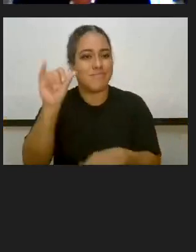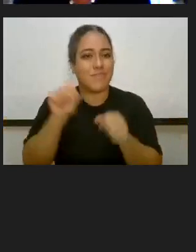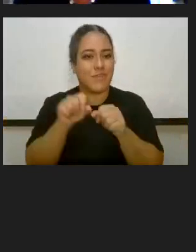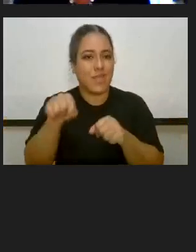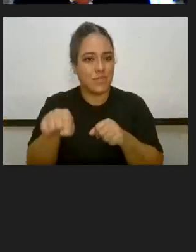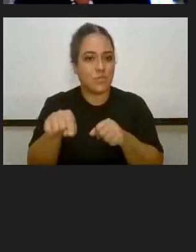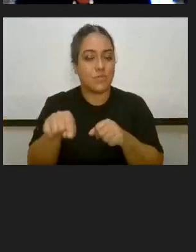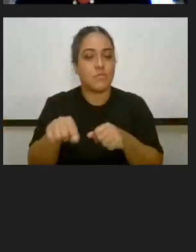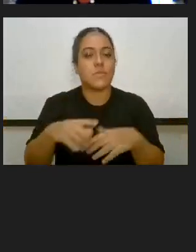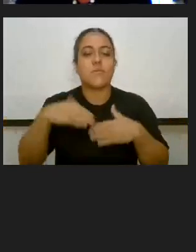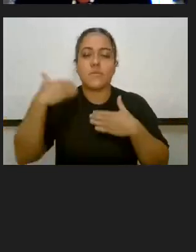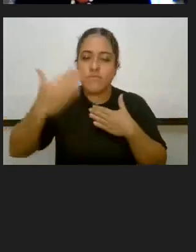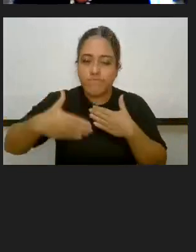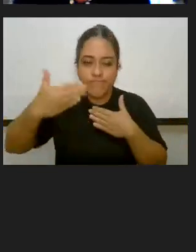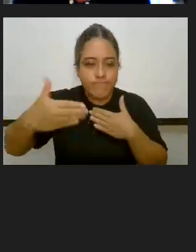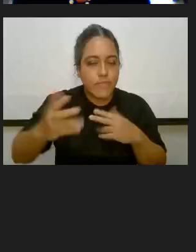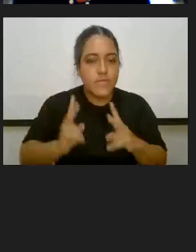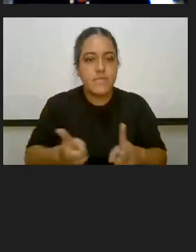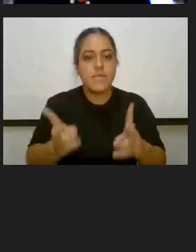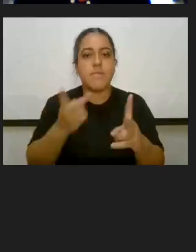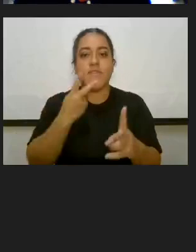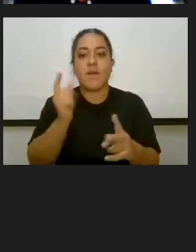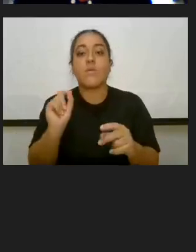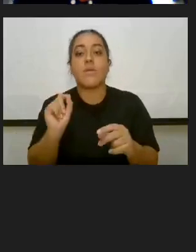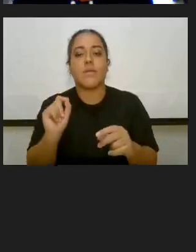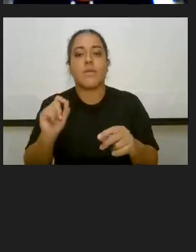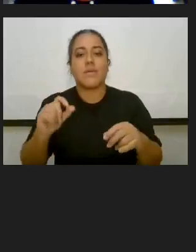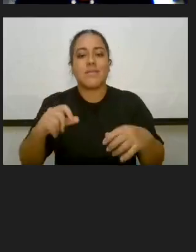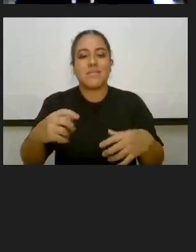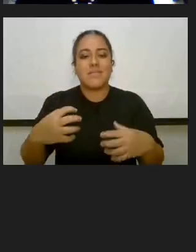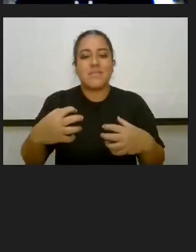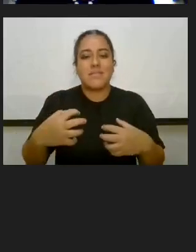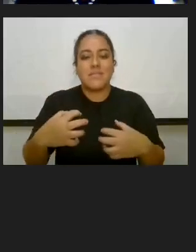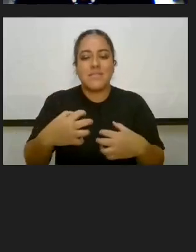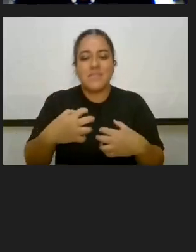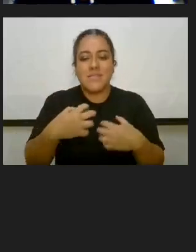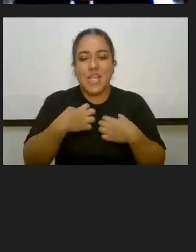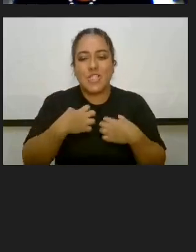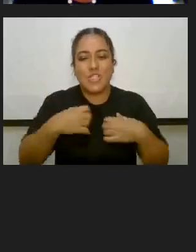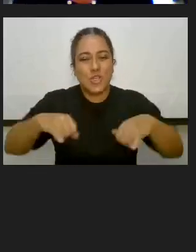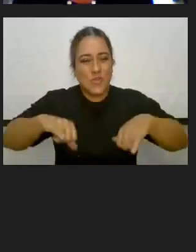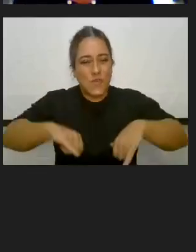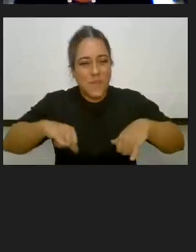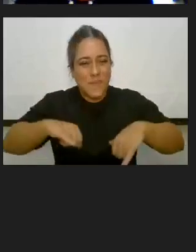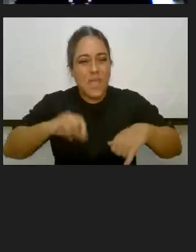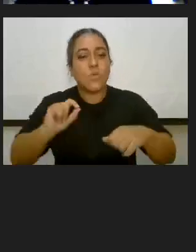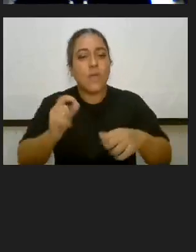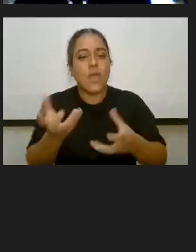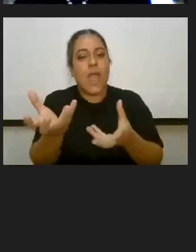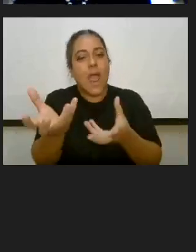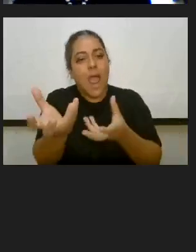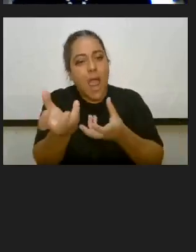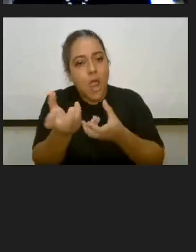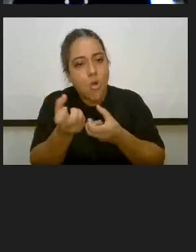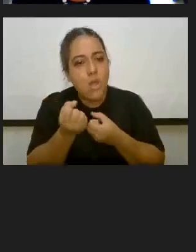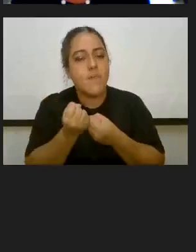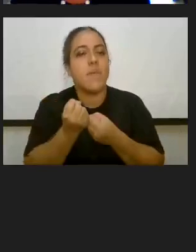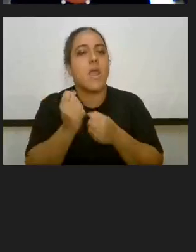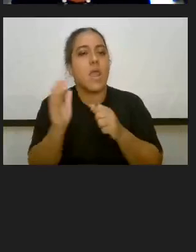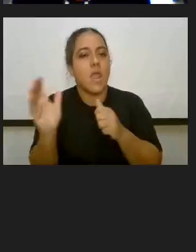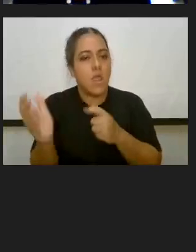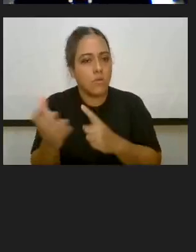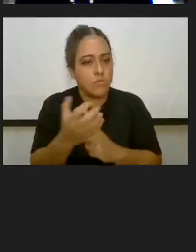santa vez que falar de situação de sofrimento psíquico, é acolher de forma empática, agir